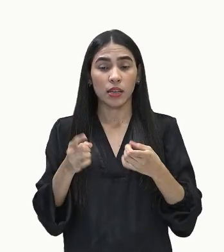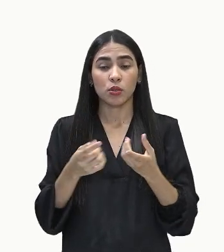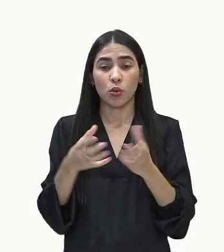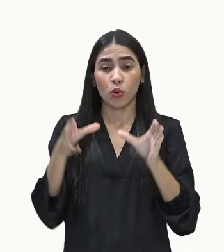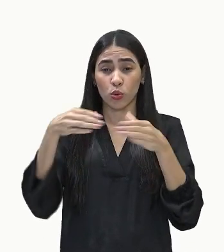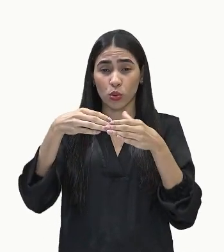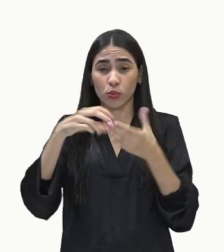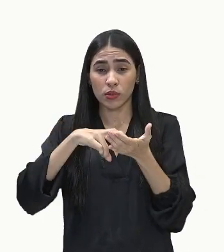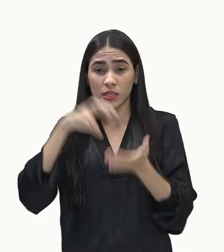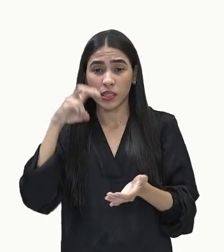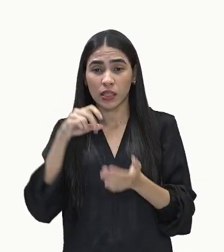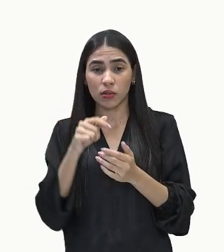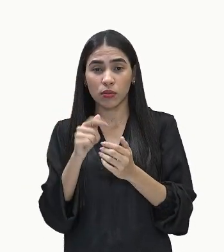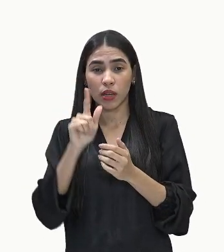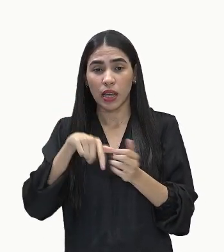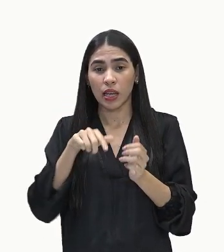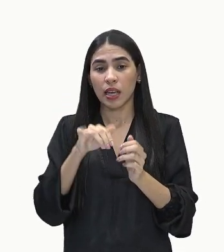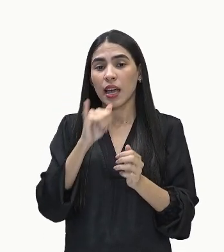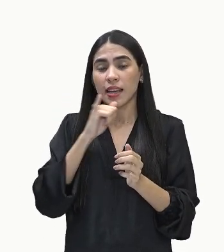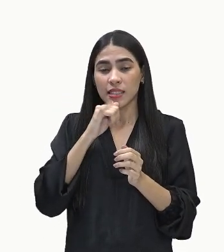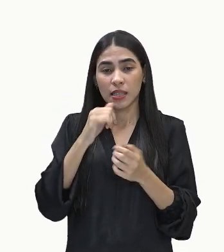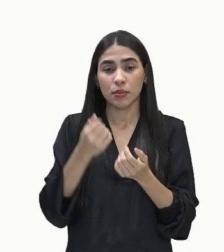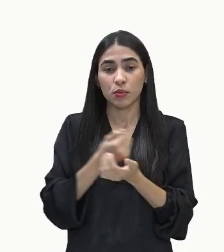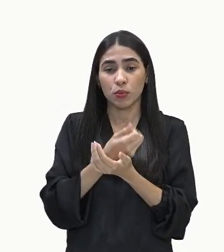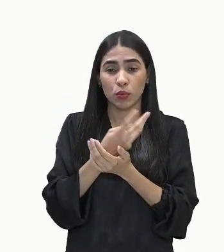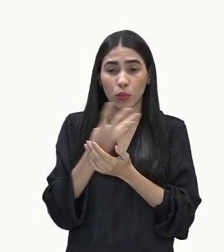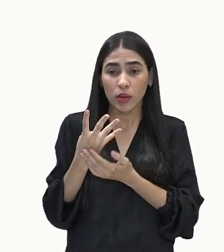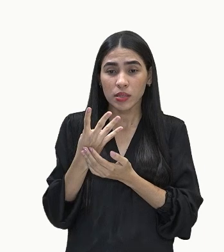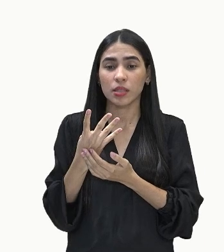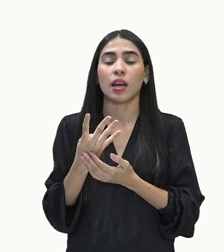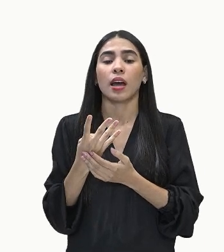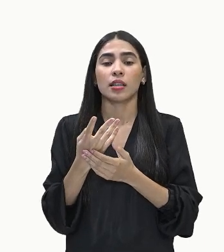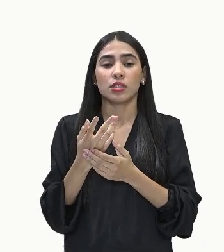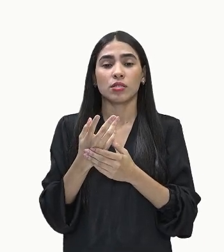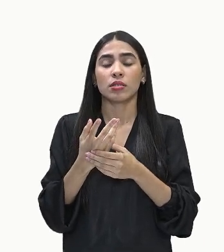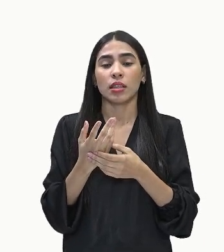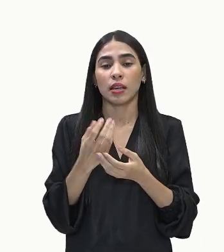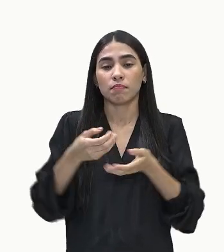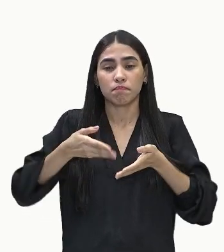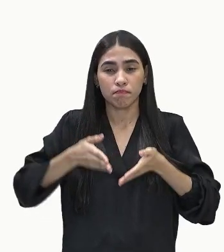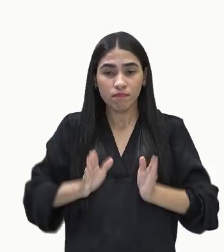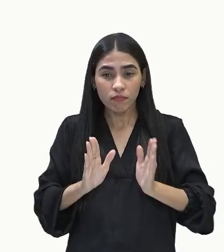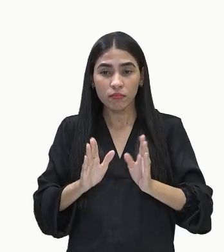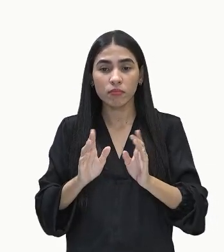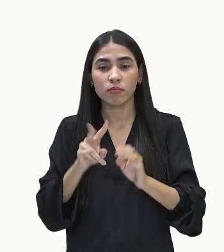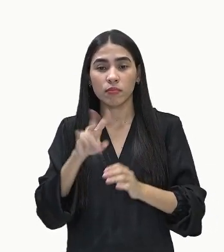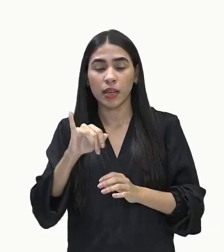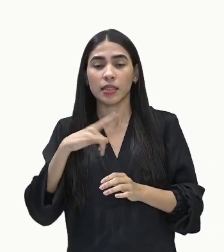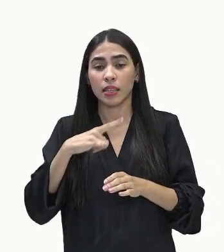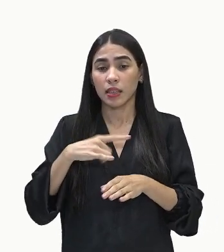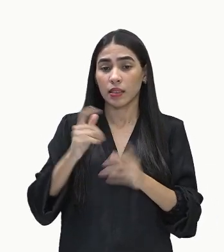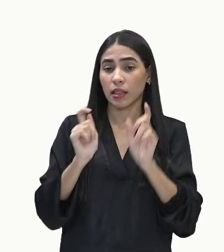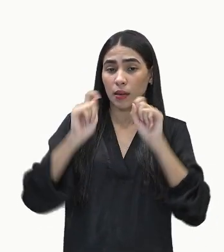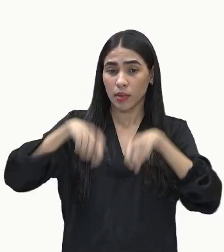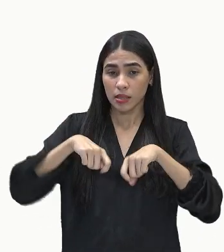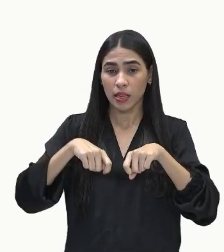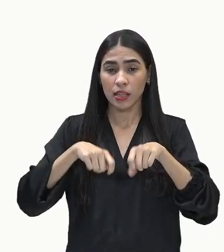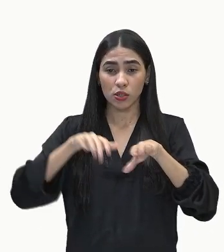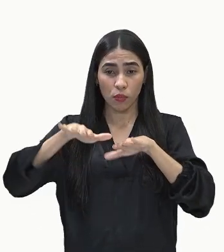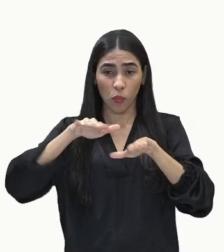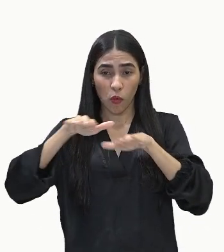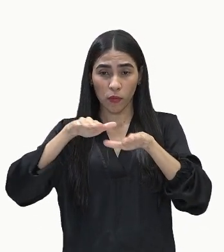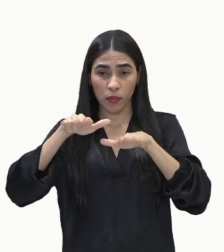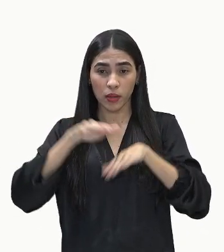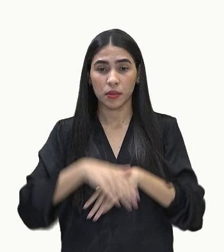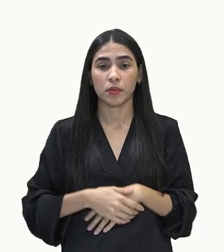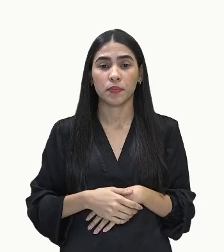R estrategistas, são aqueles que já têm uma grande quantidade que nasce, já vão ter essa capacidade de locomoção justamente